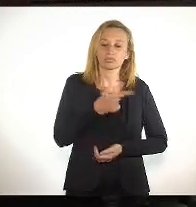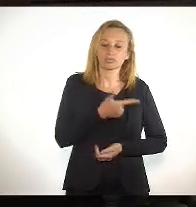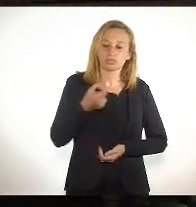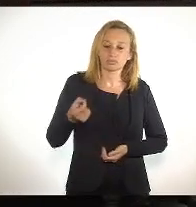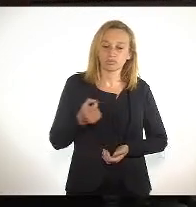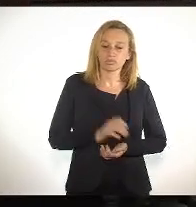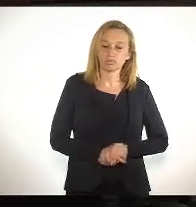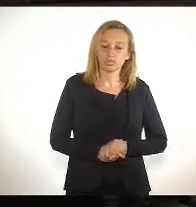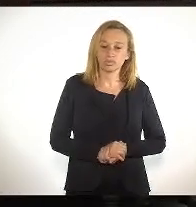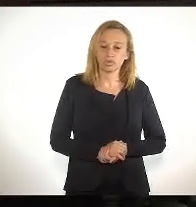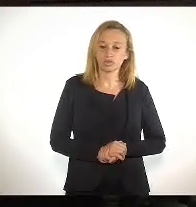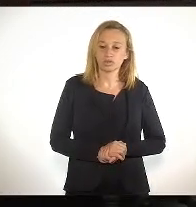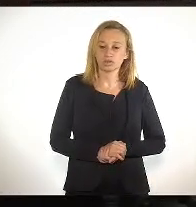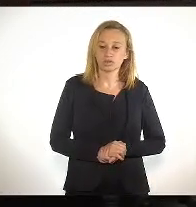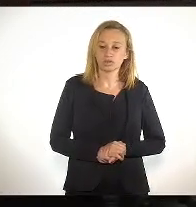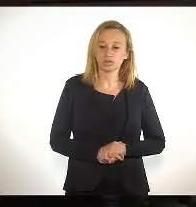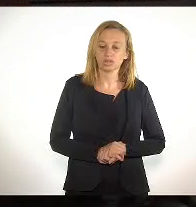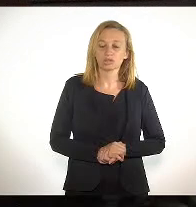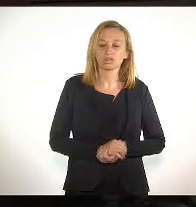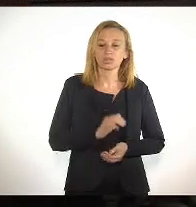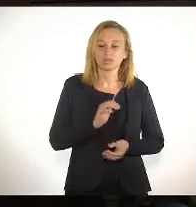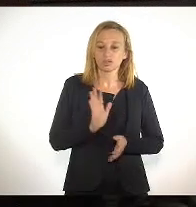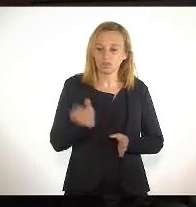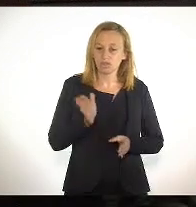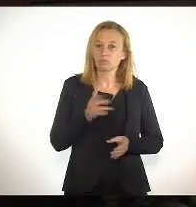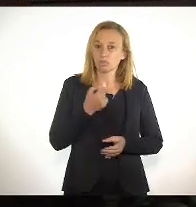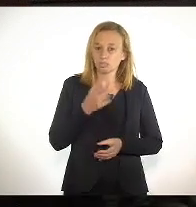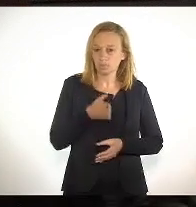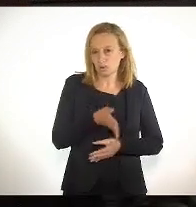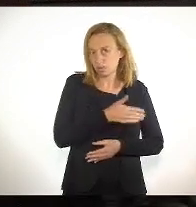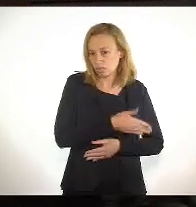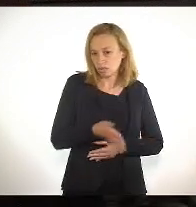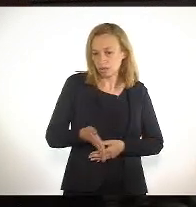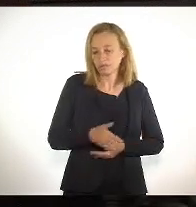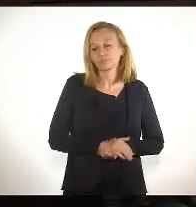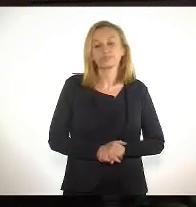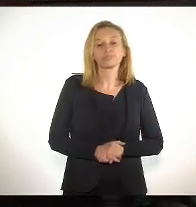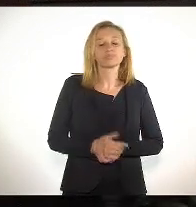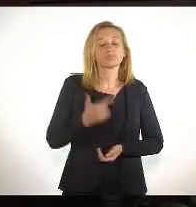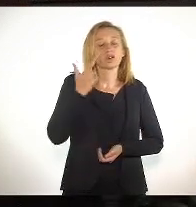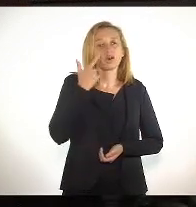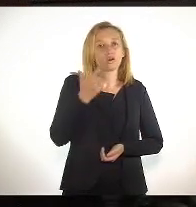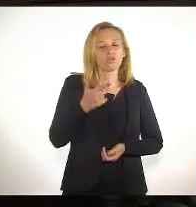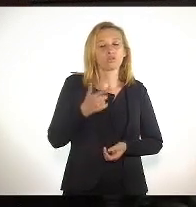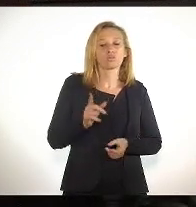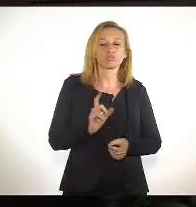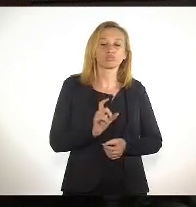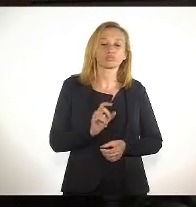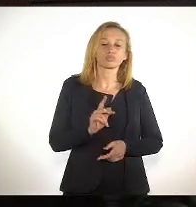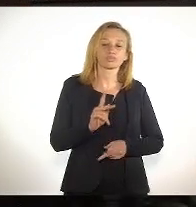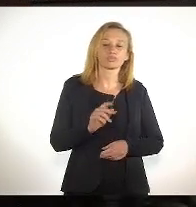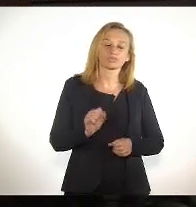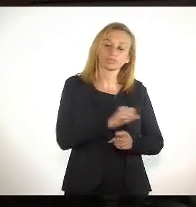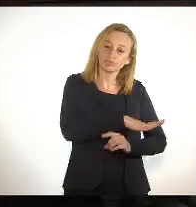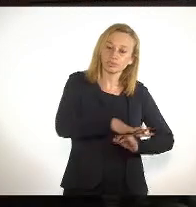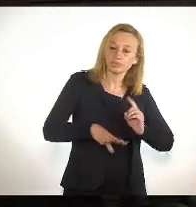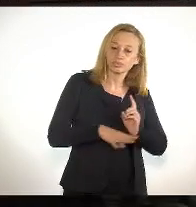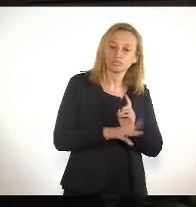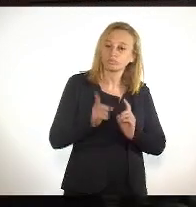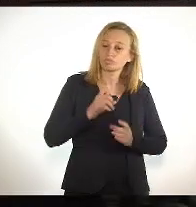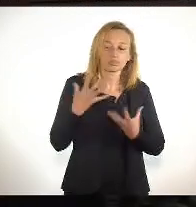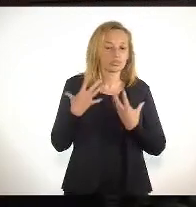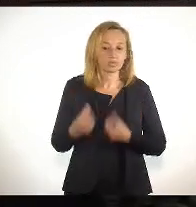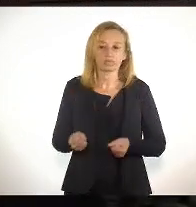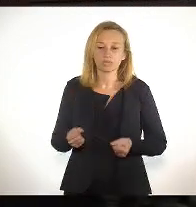2020, né, que nós passamos agora há pouco, refletiu que a sociedade fluminense não aceita